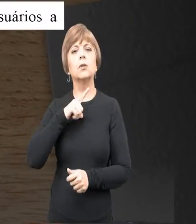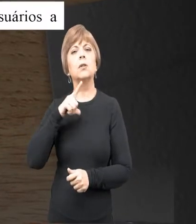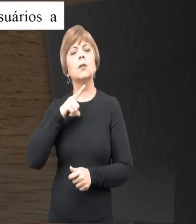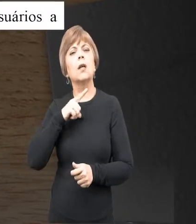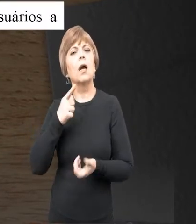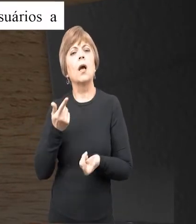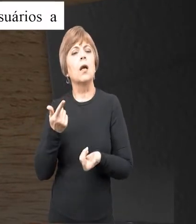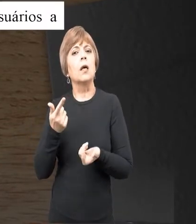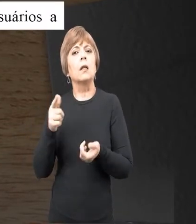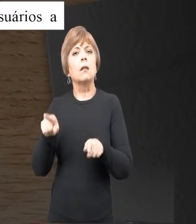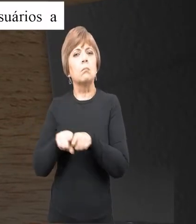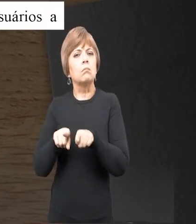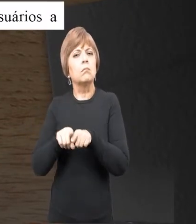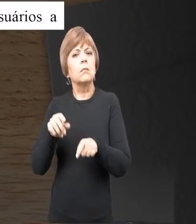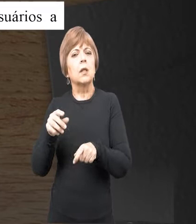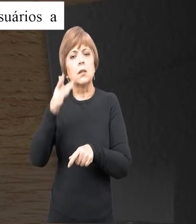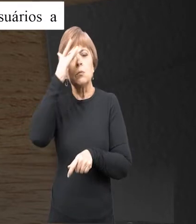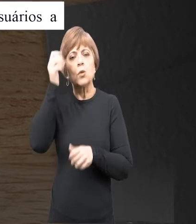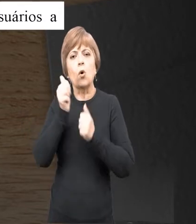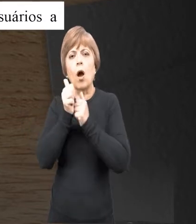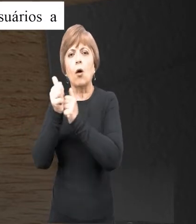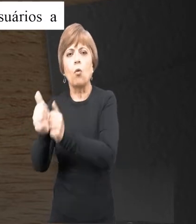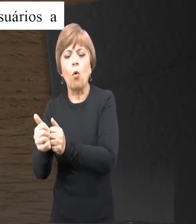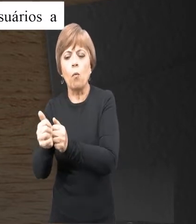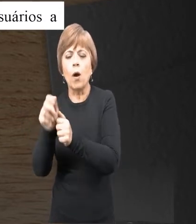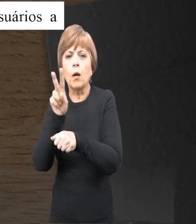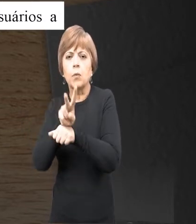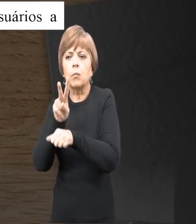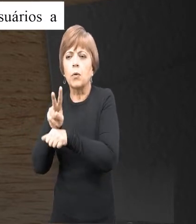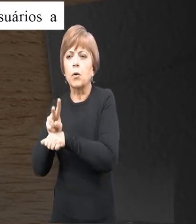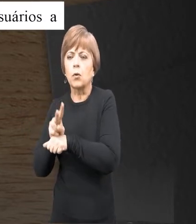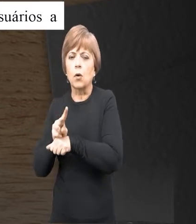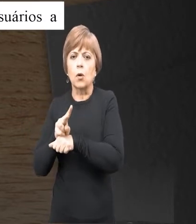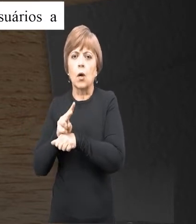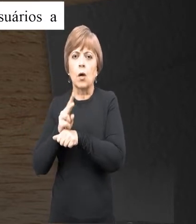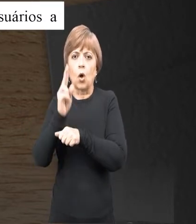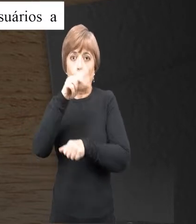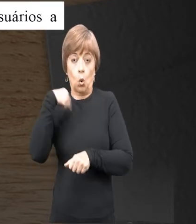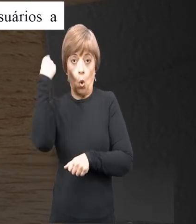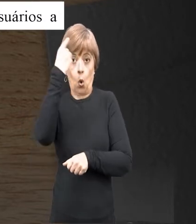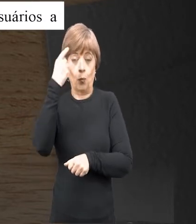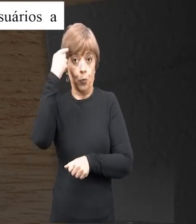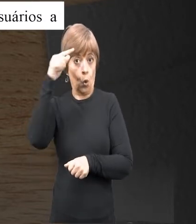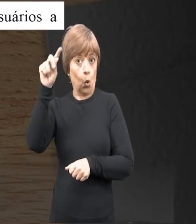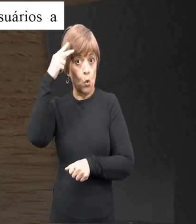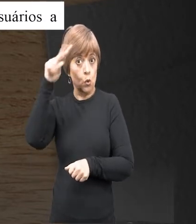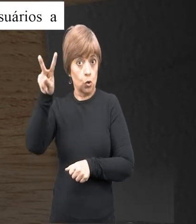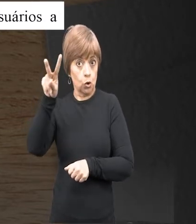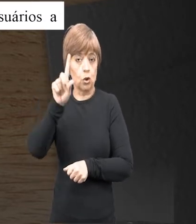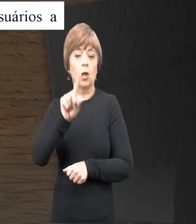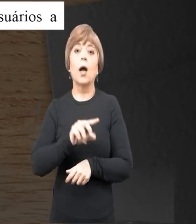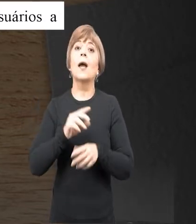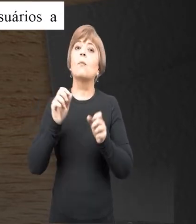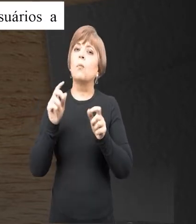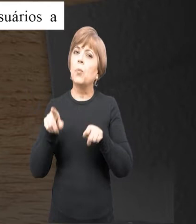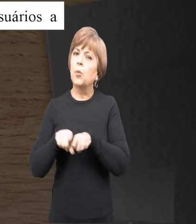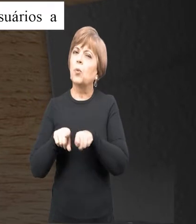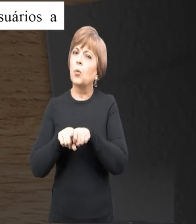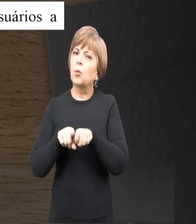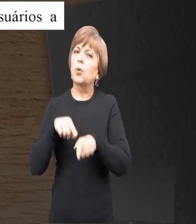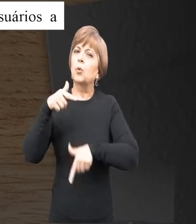saúde devem acompanhar, monitorar a cada 48 horas todos os pacientes de Covid que